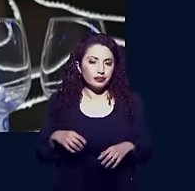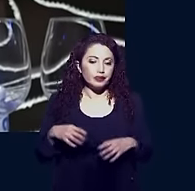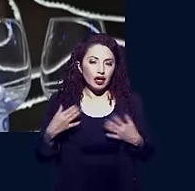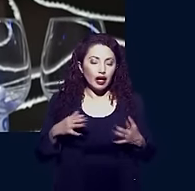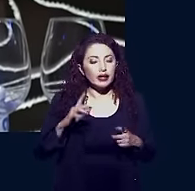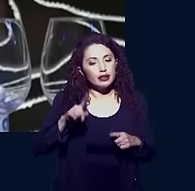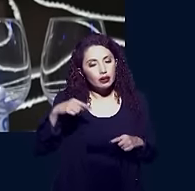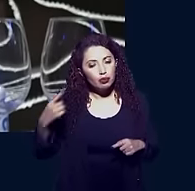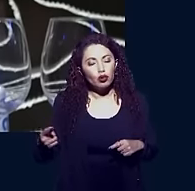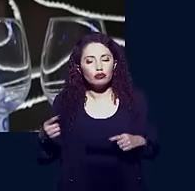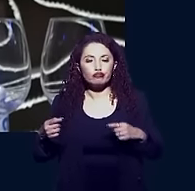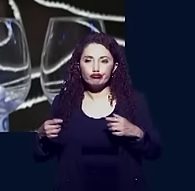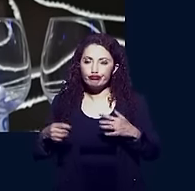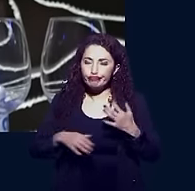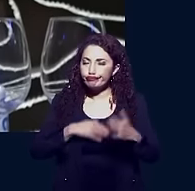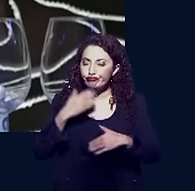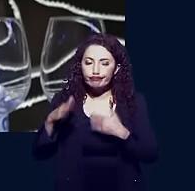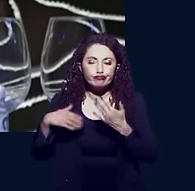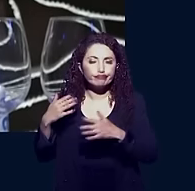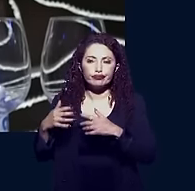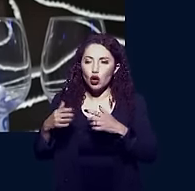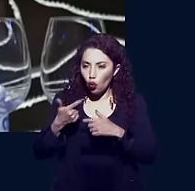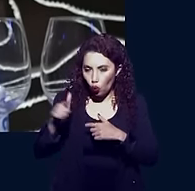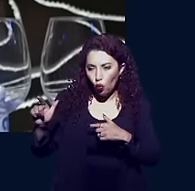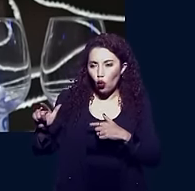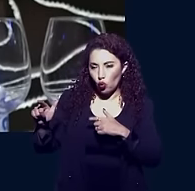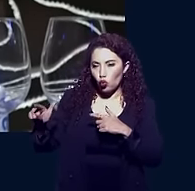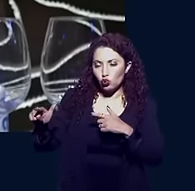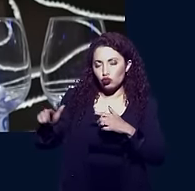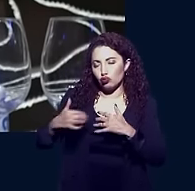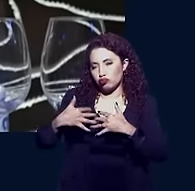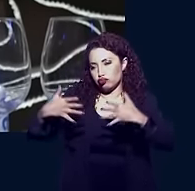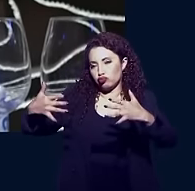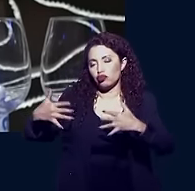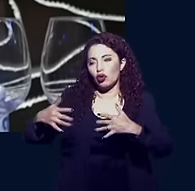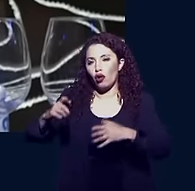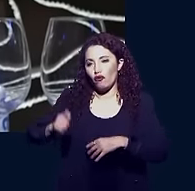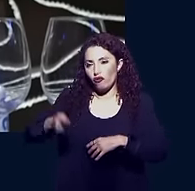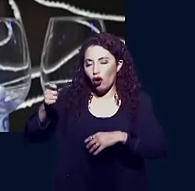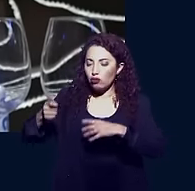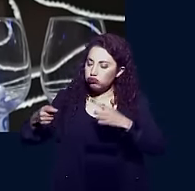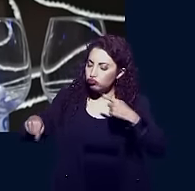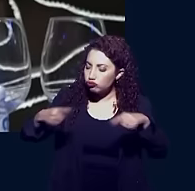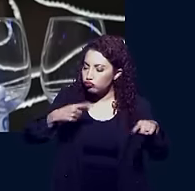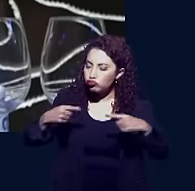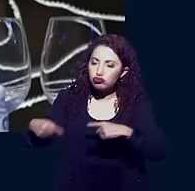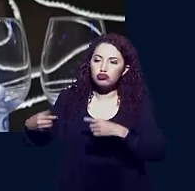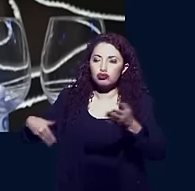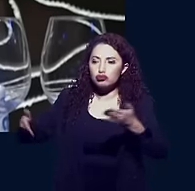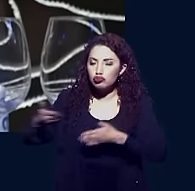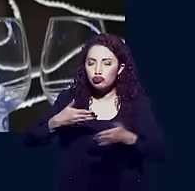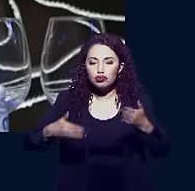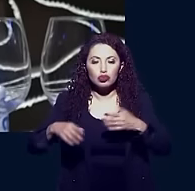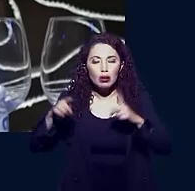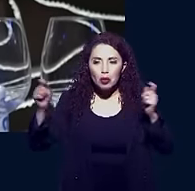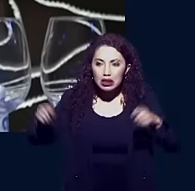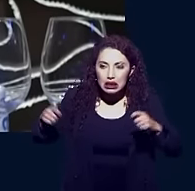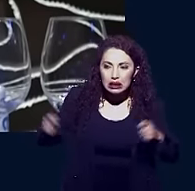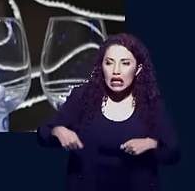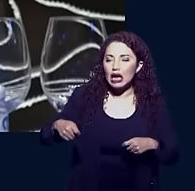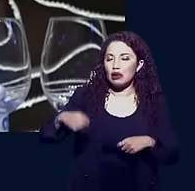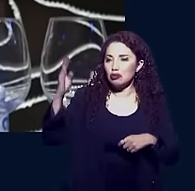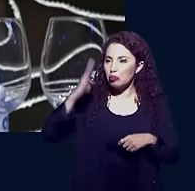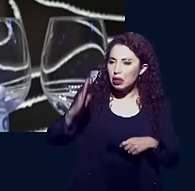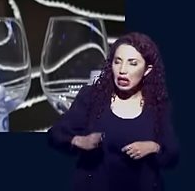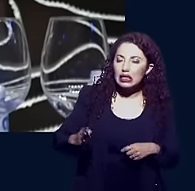discussão eh num outro fórum com outras pessoas qual era o potencial do Brasil discutido a época H 3,5 porque